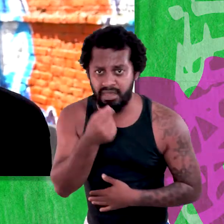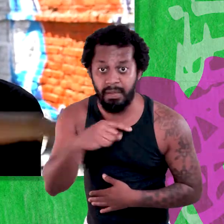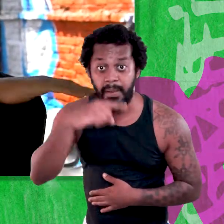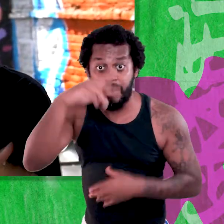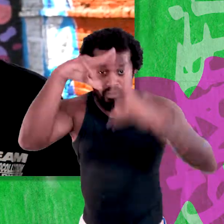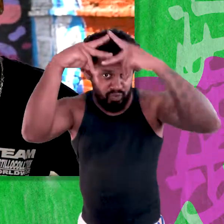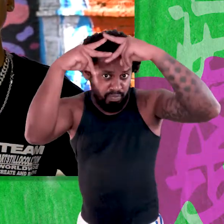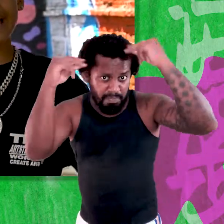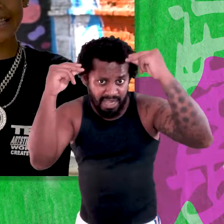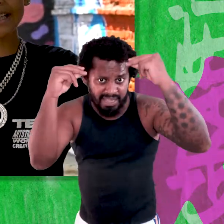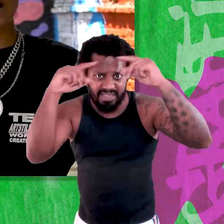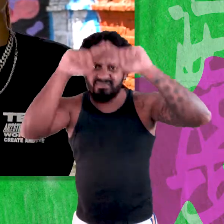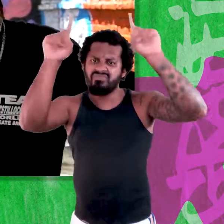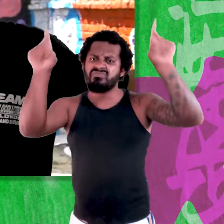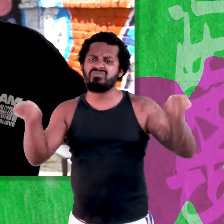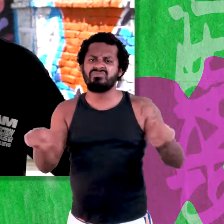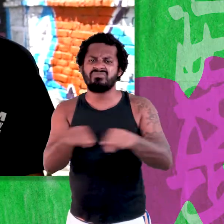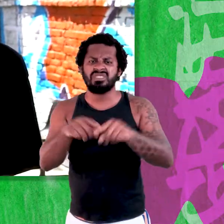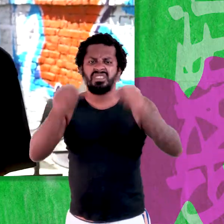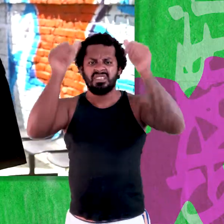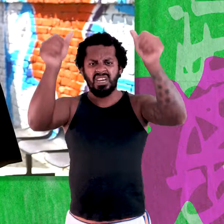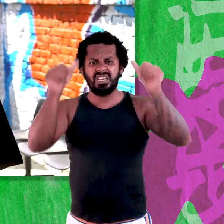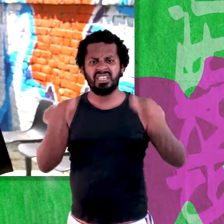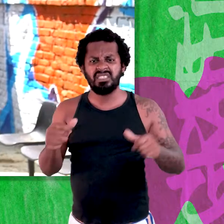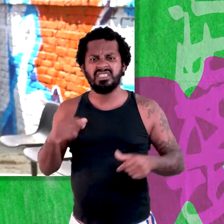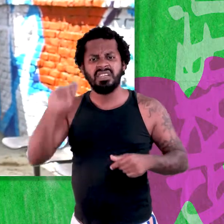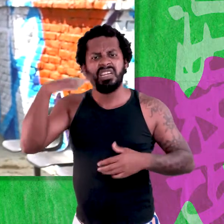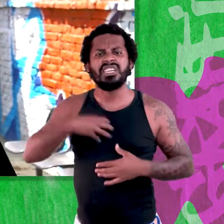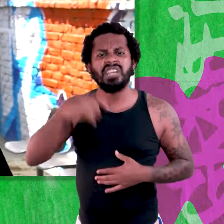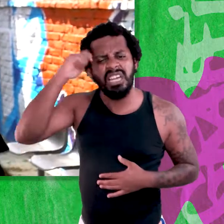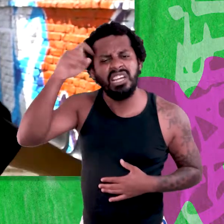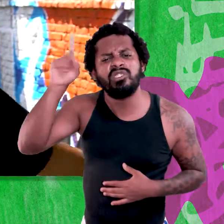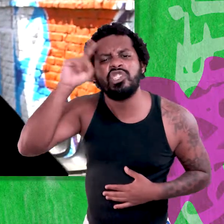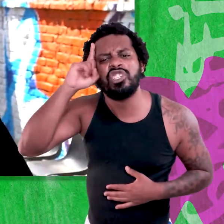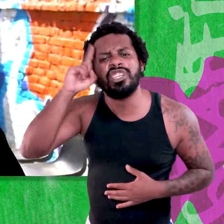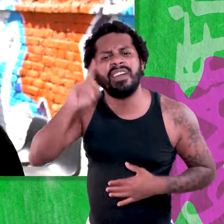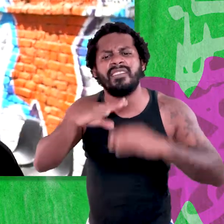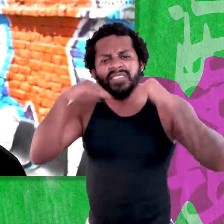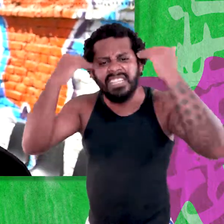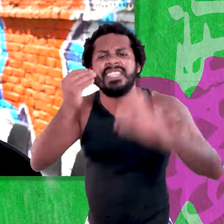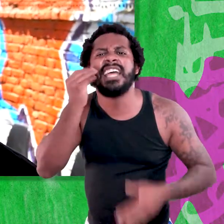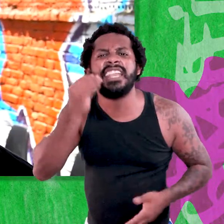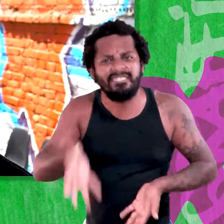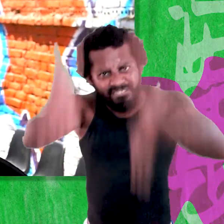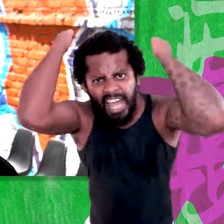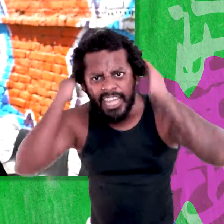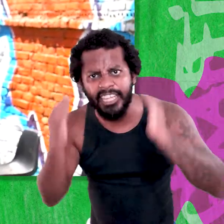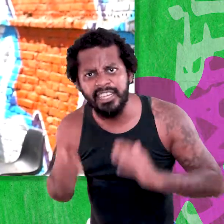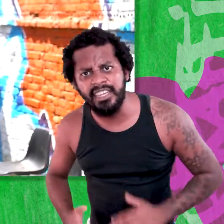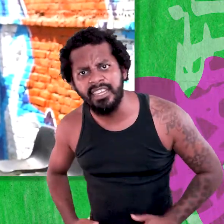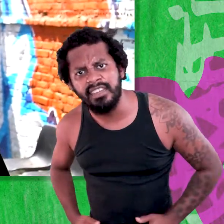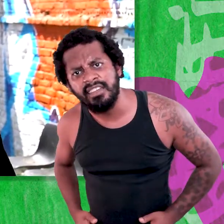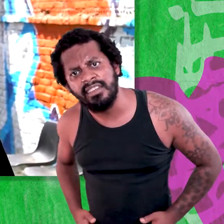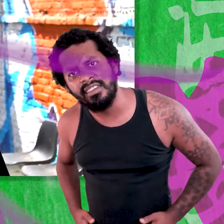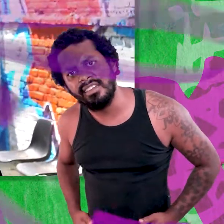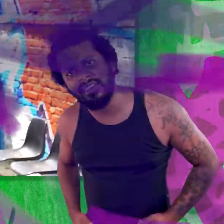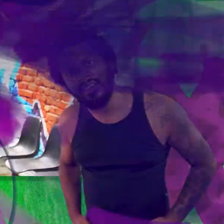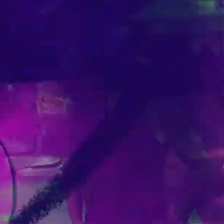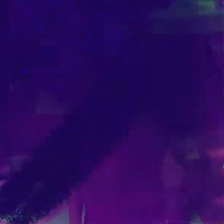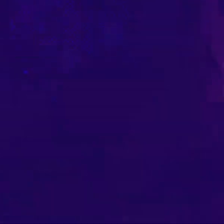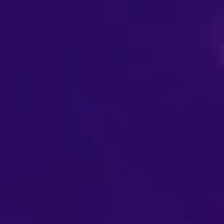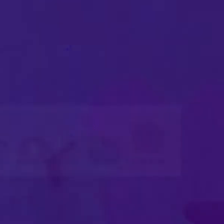com o concerto de rock que tal que se diz se sente o negro drama vai tentar ser feliz